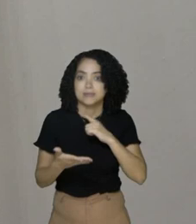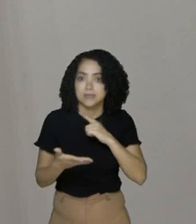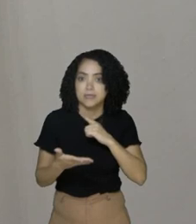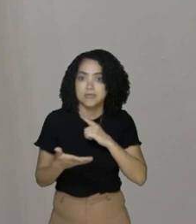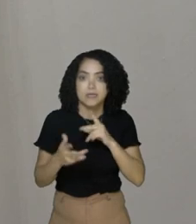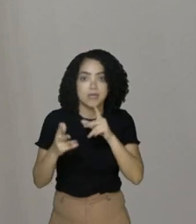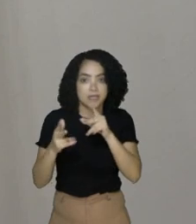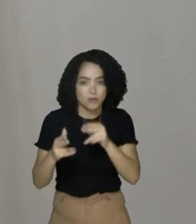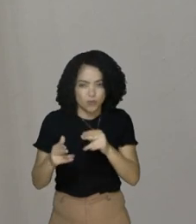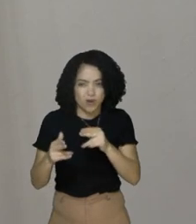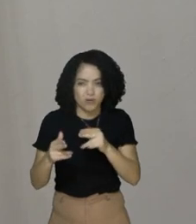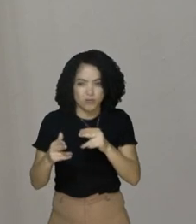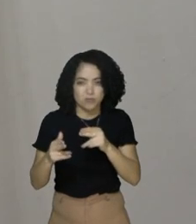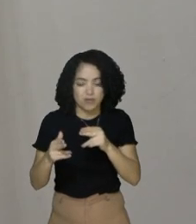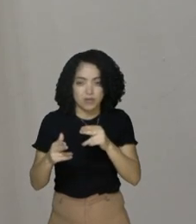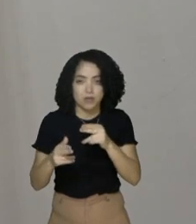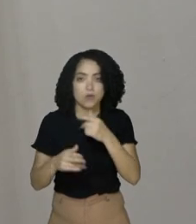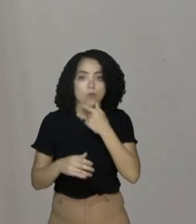da mulher,